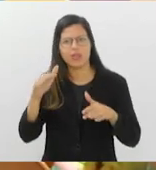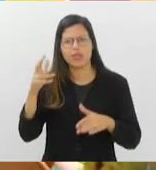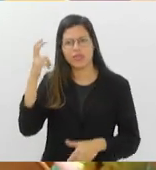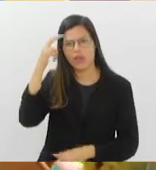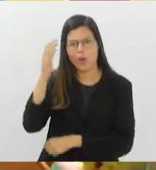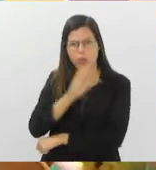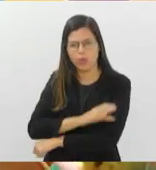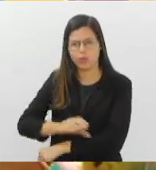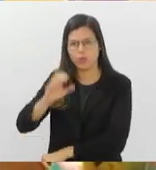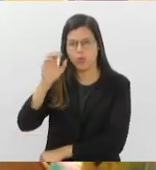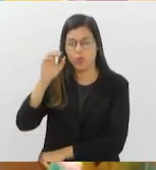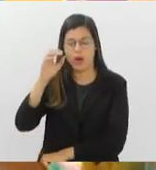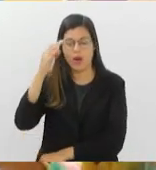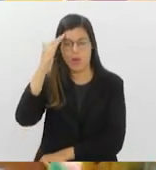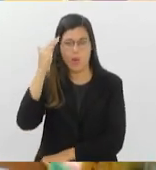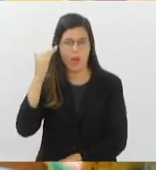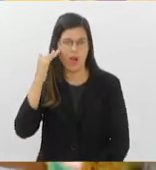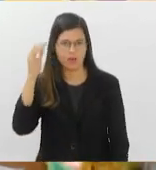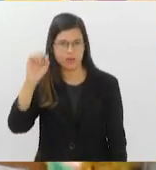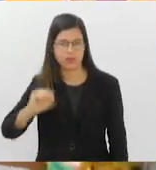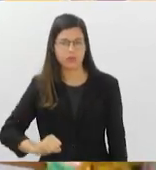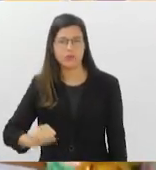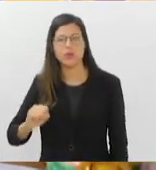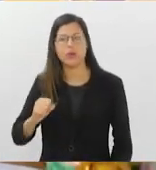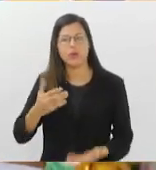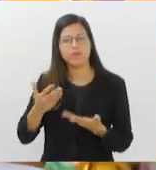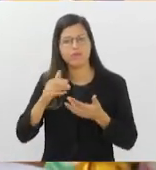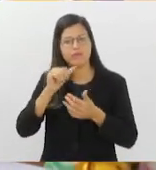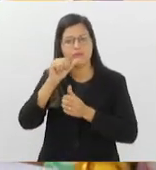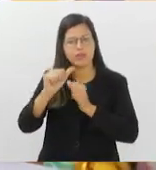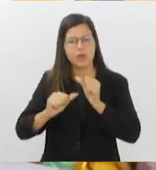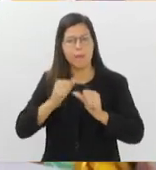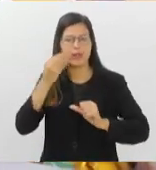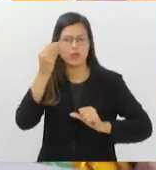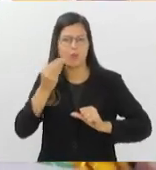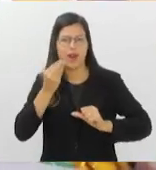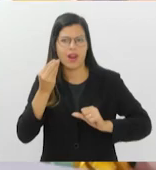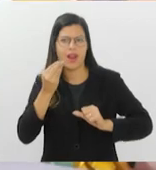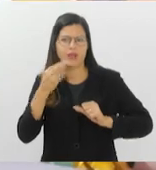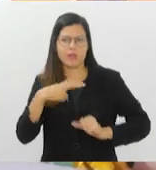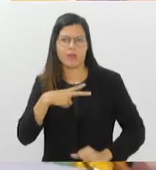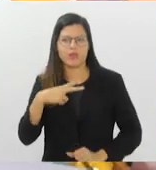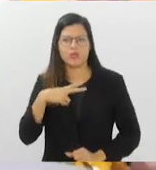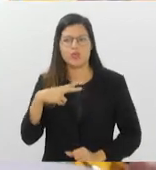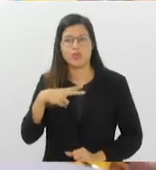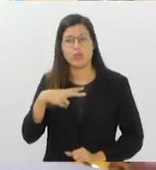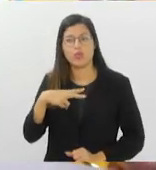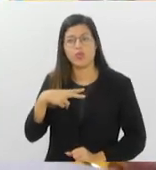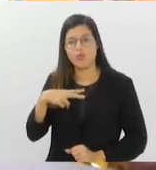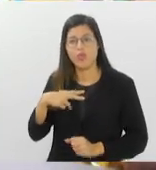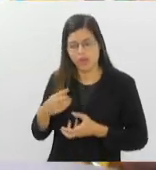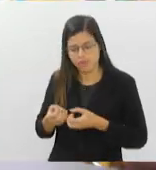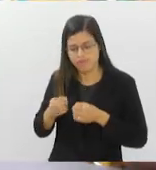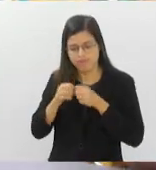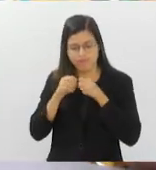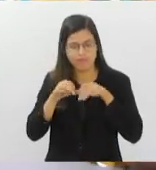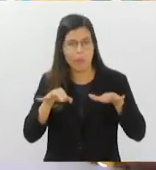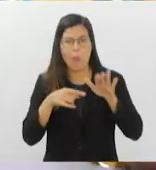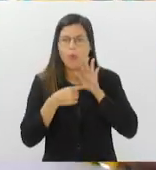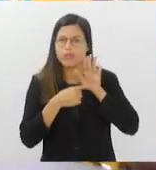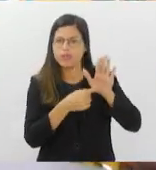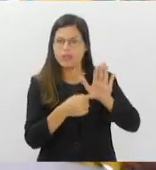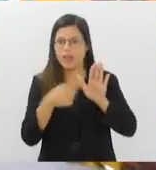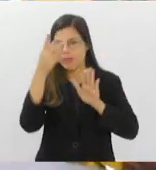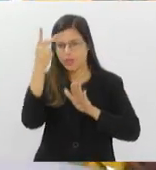quis transformar a minha experiência pessoal numa experiência coletiva, para que cada vez mais gente aqui no Brasil também tenha acesso